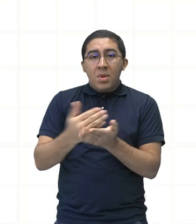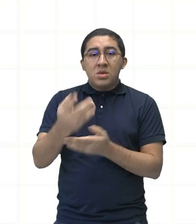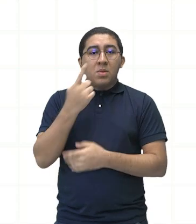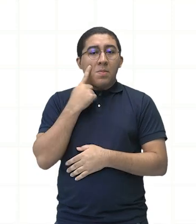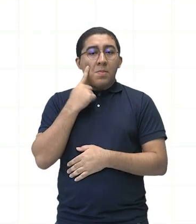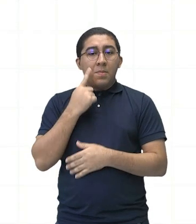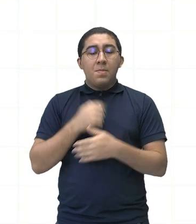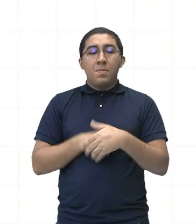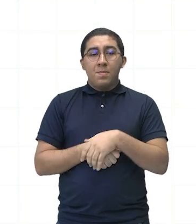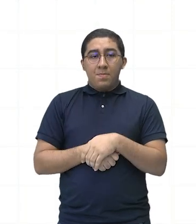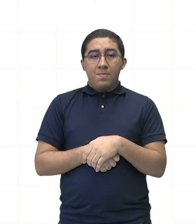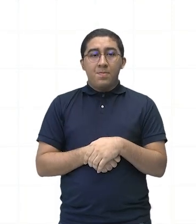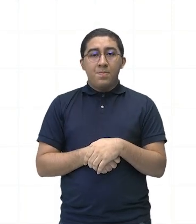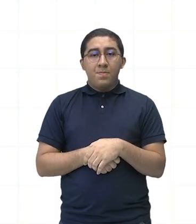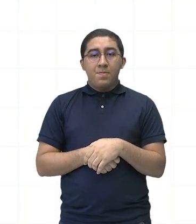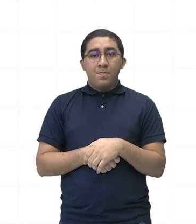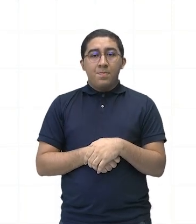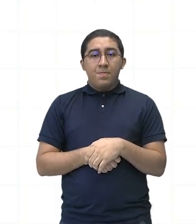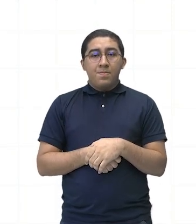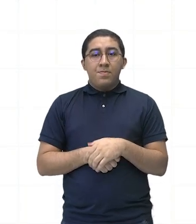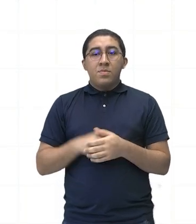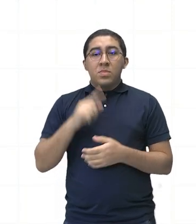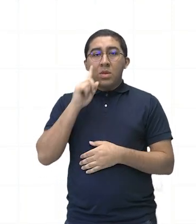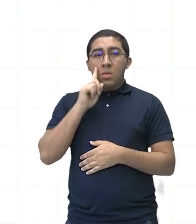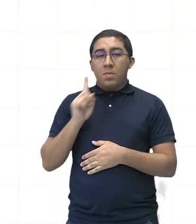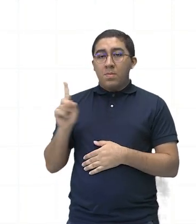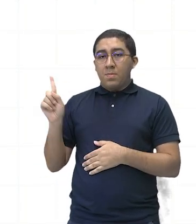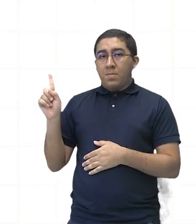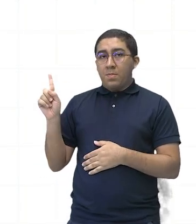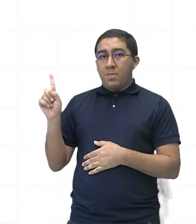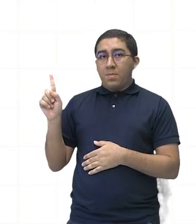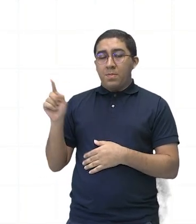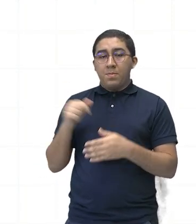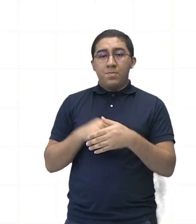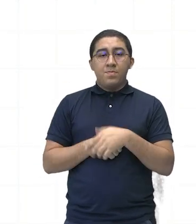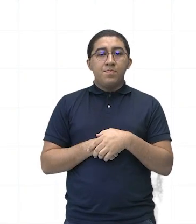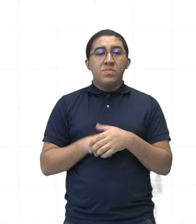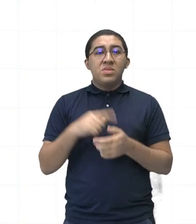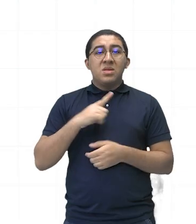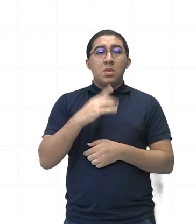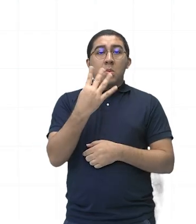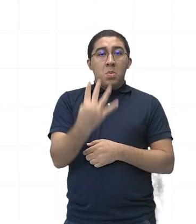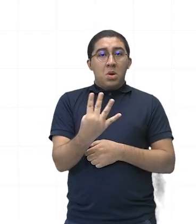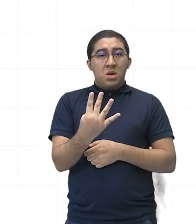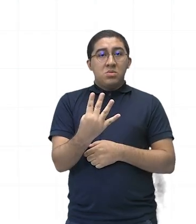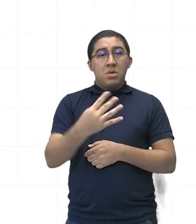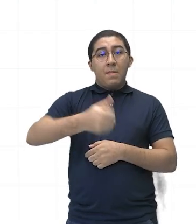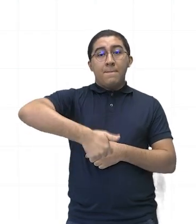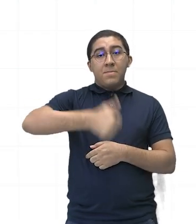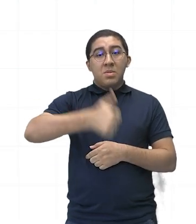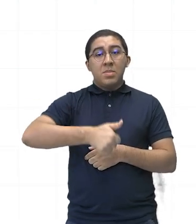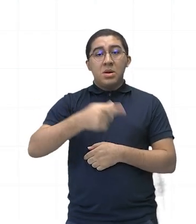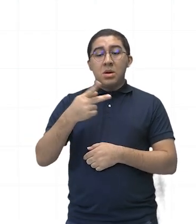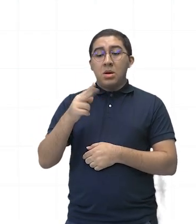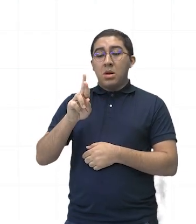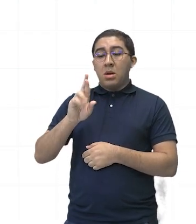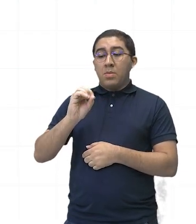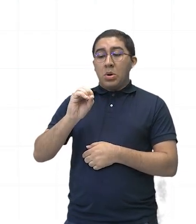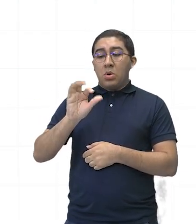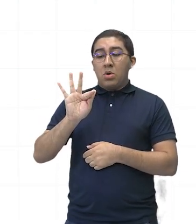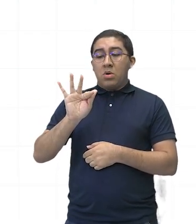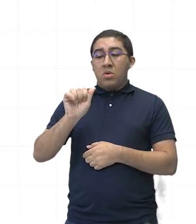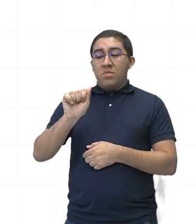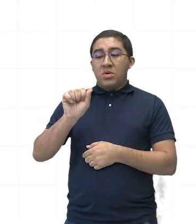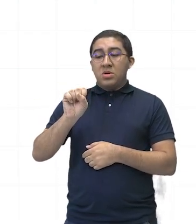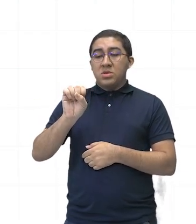de mitose? Esse processo se divide em 4 fases, sendo a primeira delas a prófase. Na